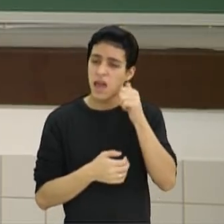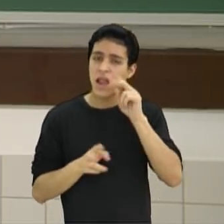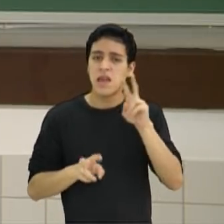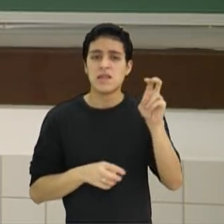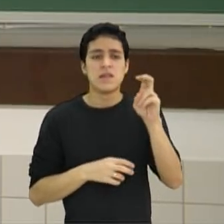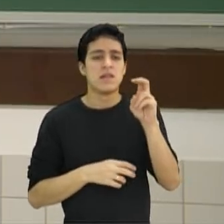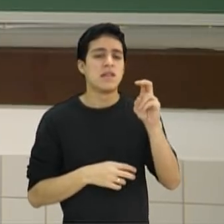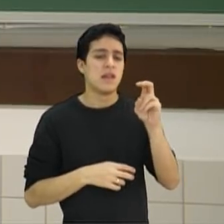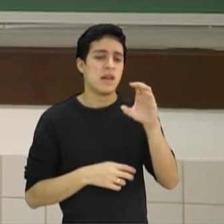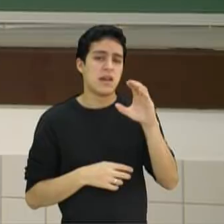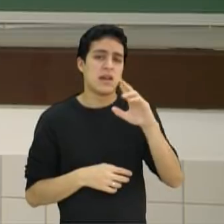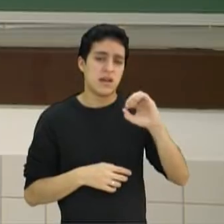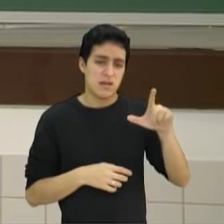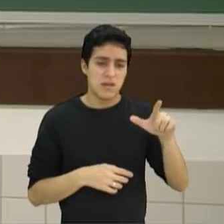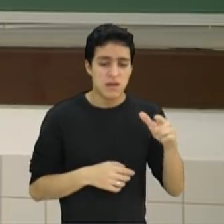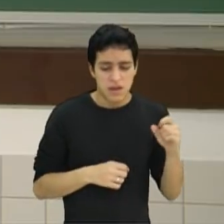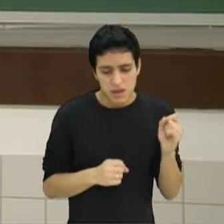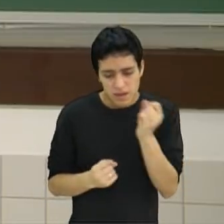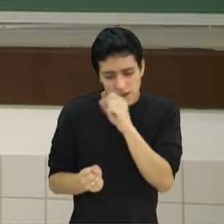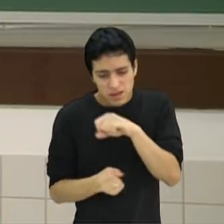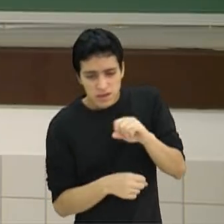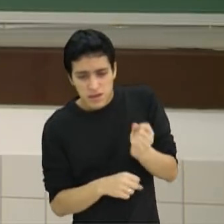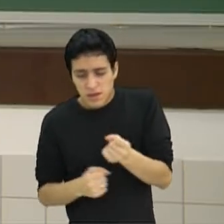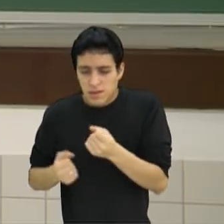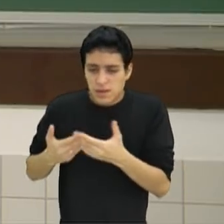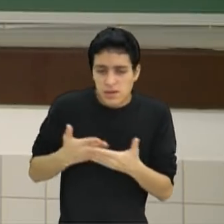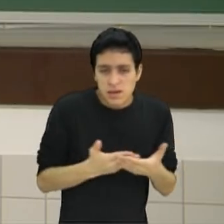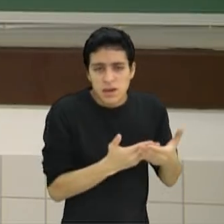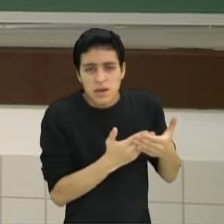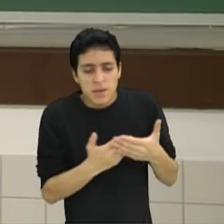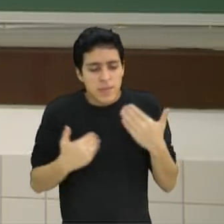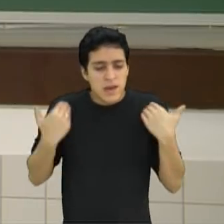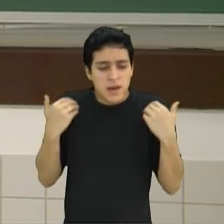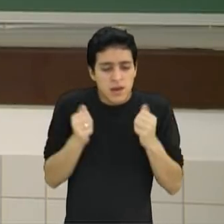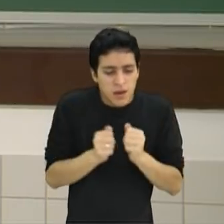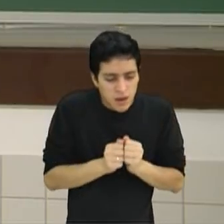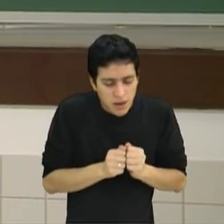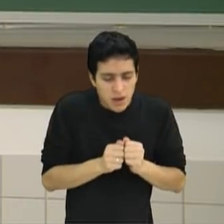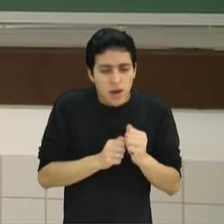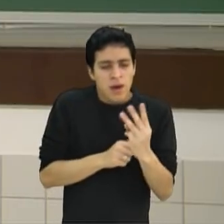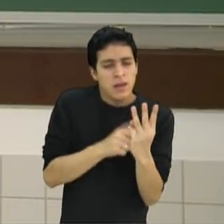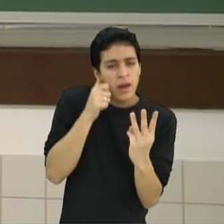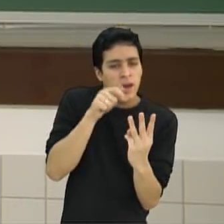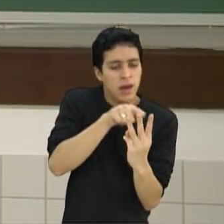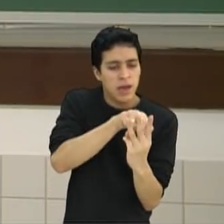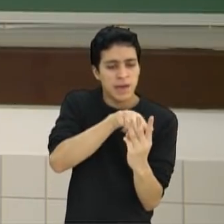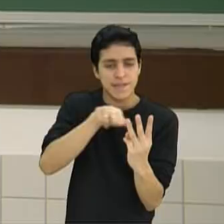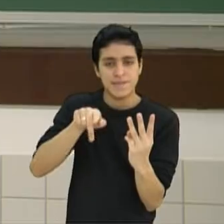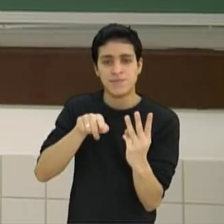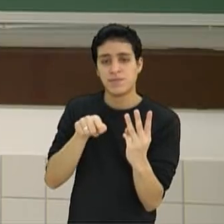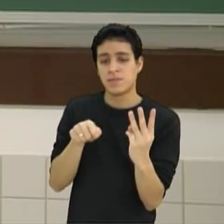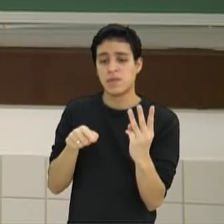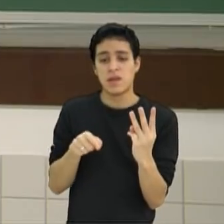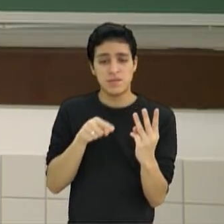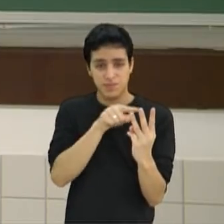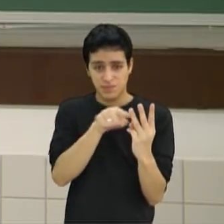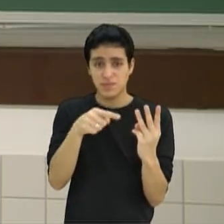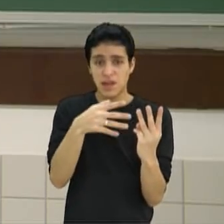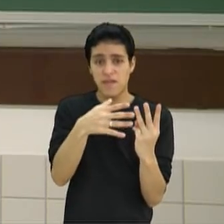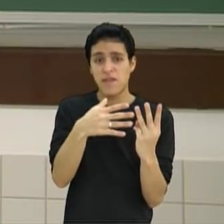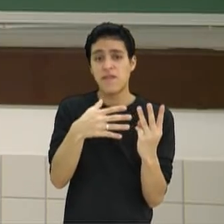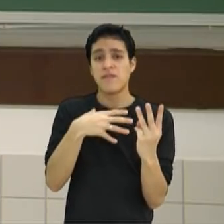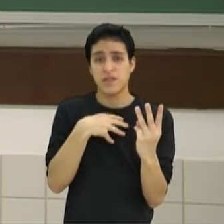ele estava pelo rio Tâmisa, passeando com 3 irmãs, filhas do vice-chanceler de Oxford, o local